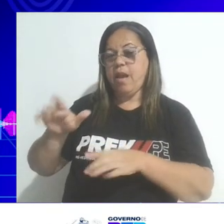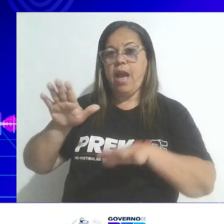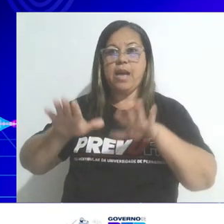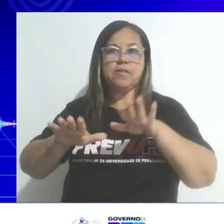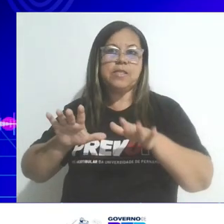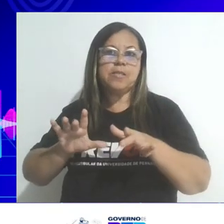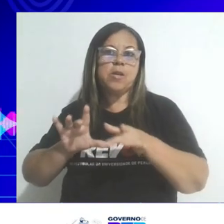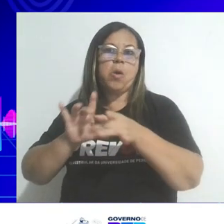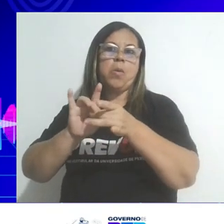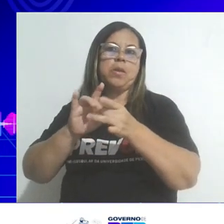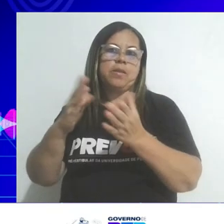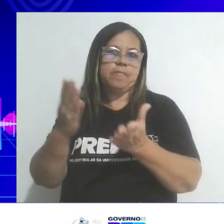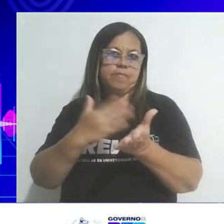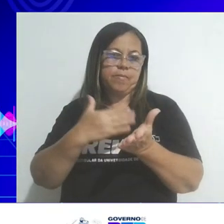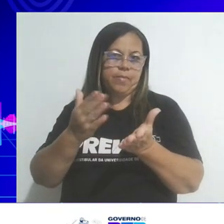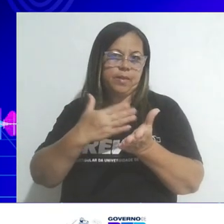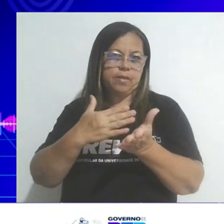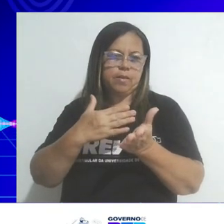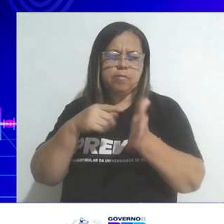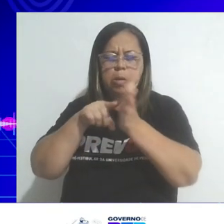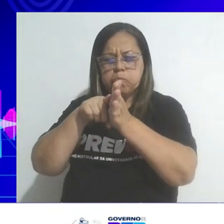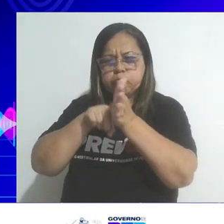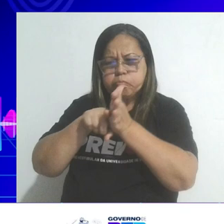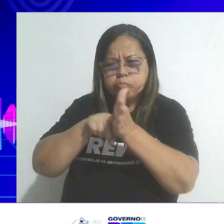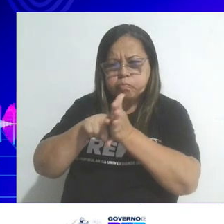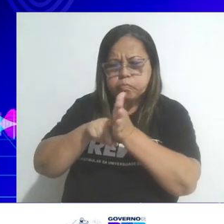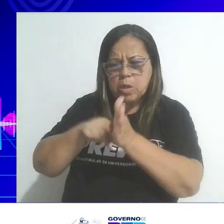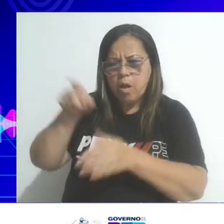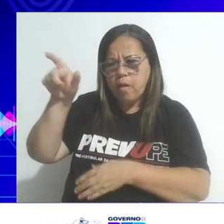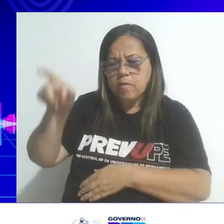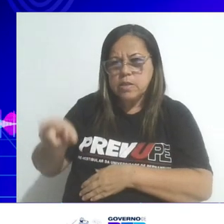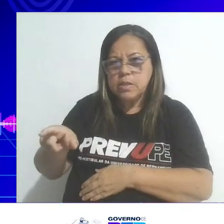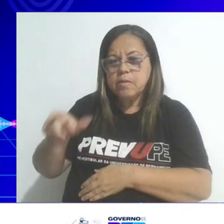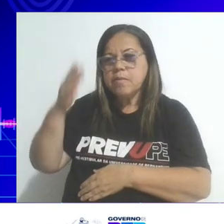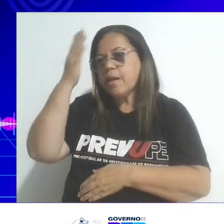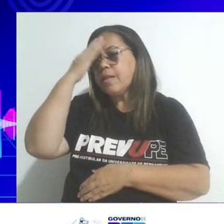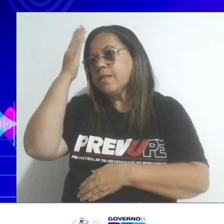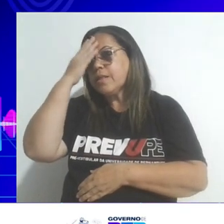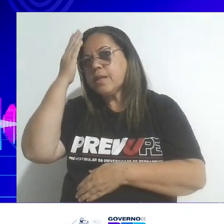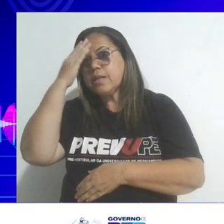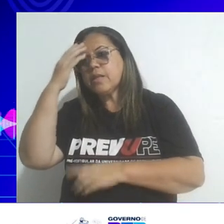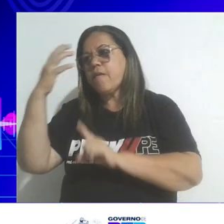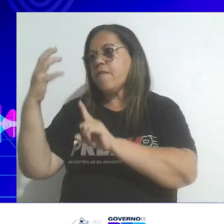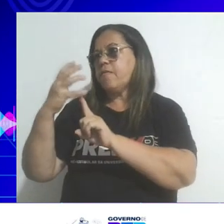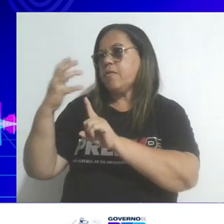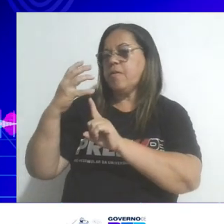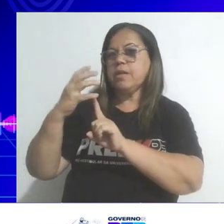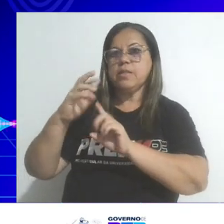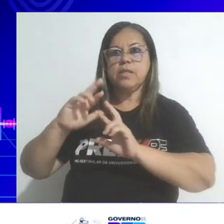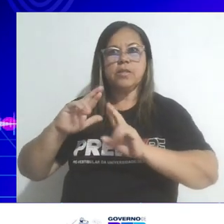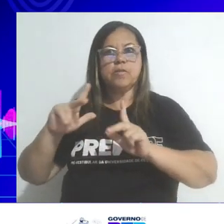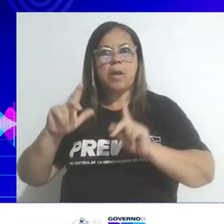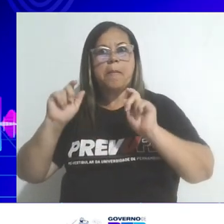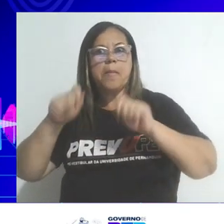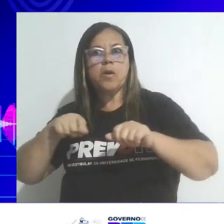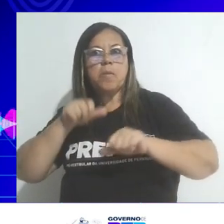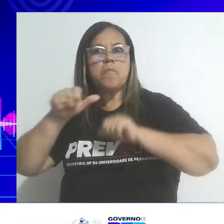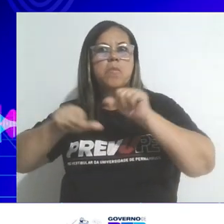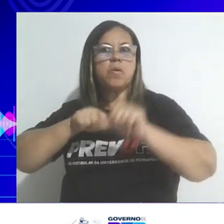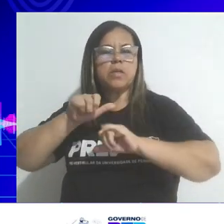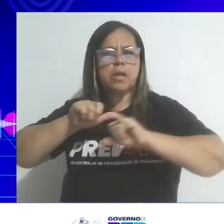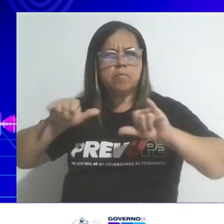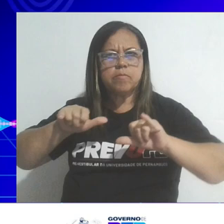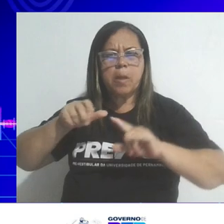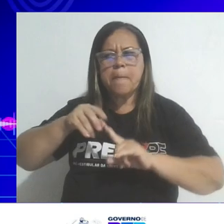entrelaçada à obra investiga a biografia do escritor para compreender influências pessoais que podem ter moldado a narrativa